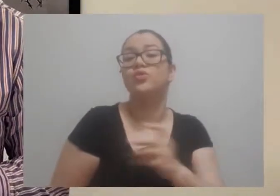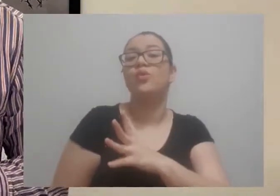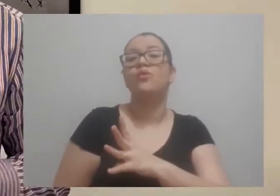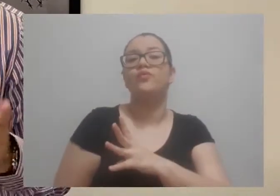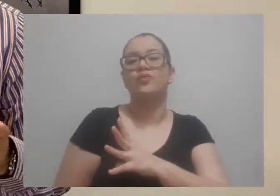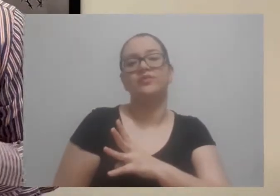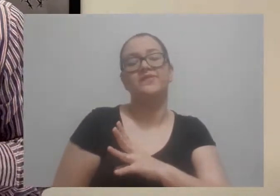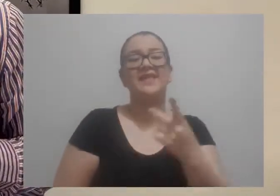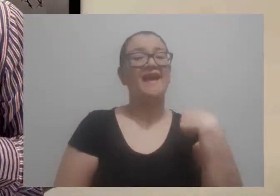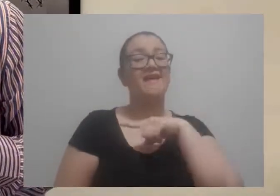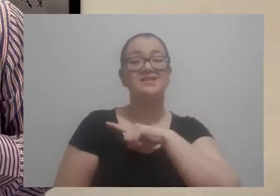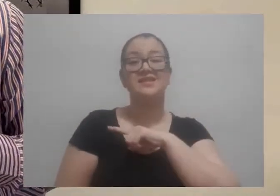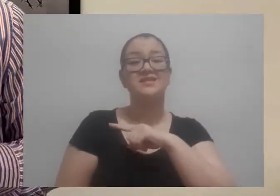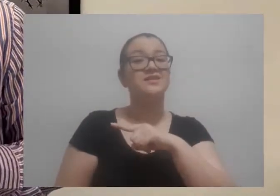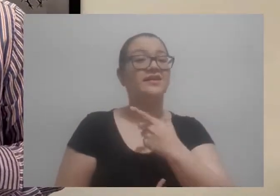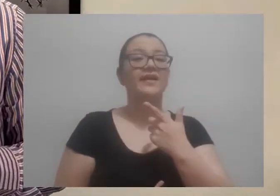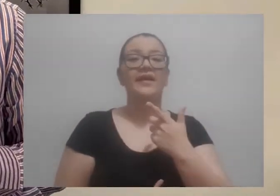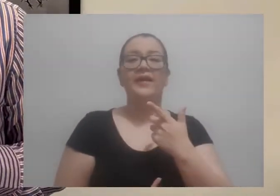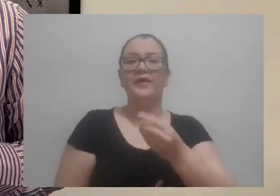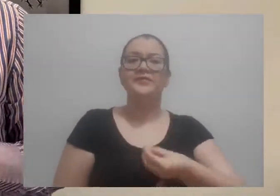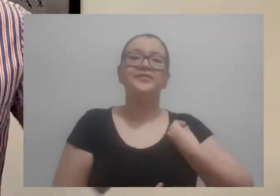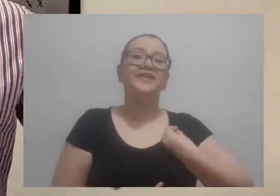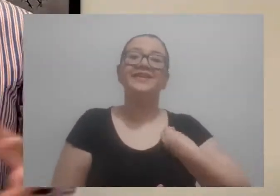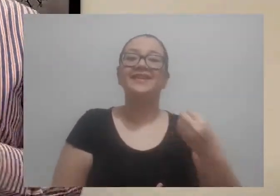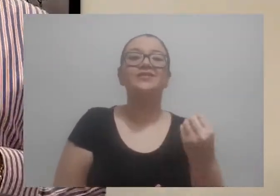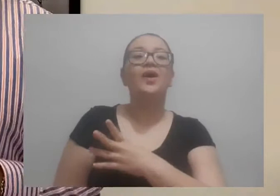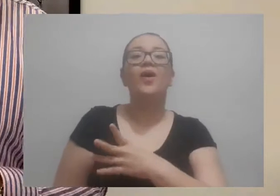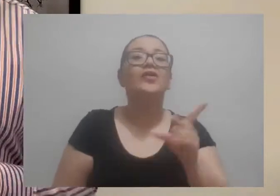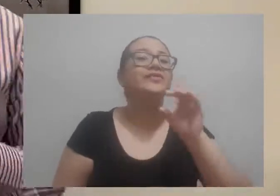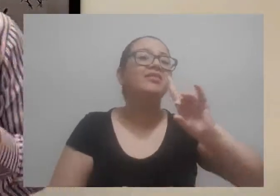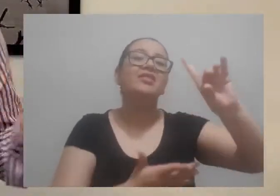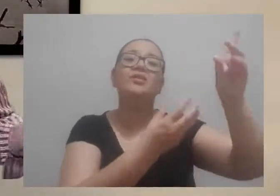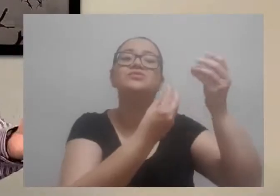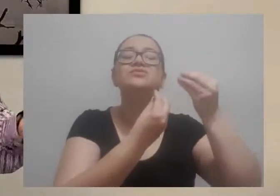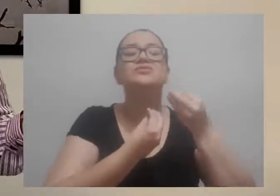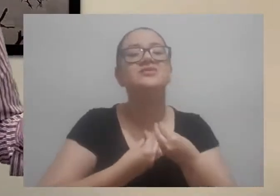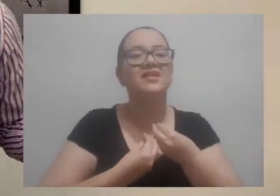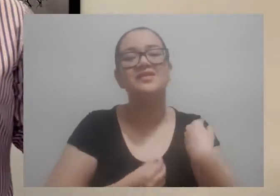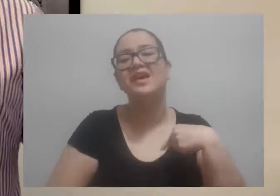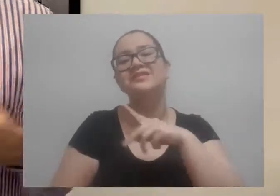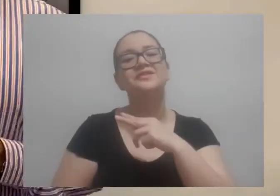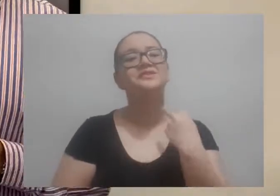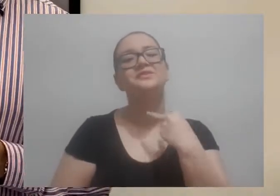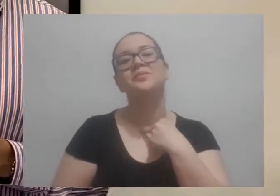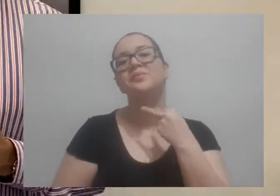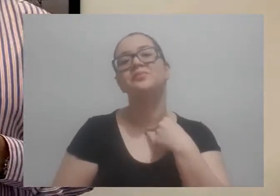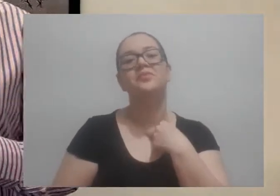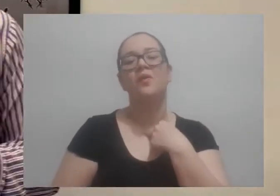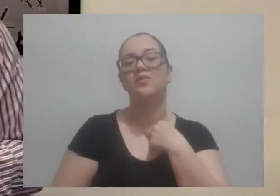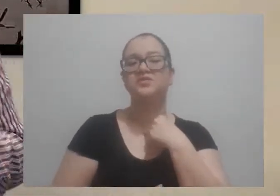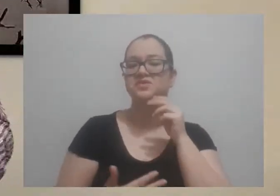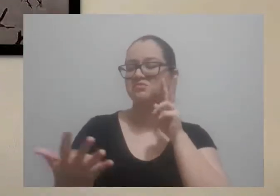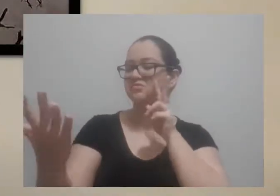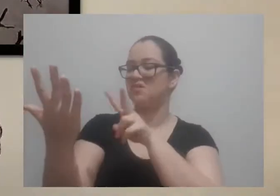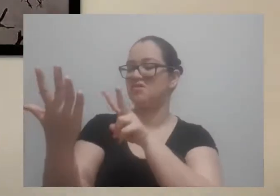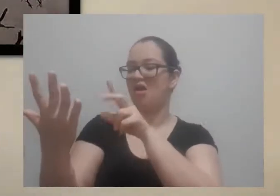esquivar ou fugir das sublimes exigências da lei. Agora, para finalizarmos, eu queria que nós fizéssemos uma aplicação.